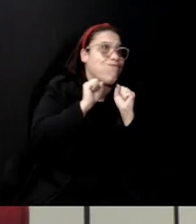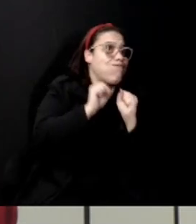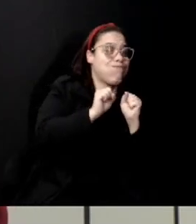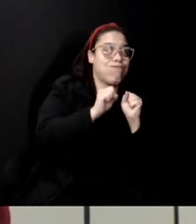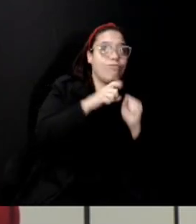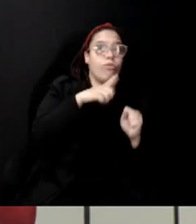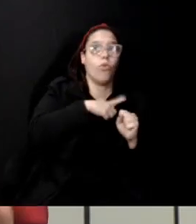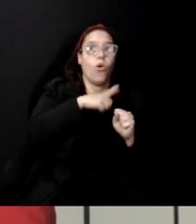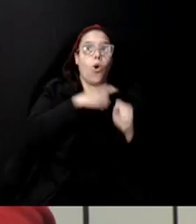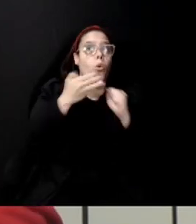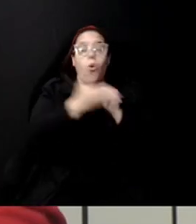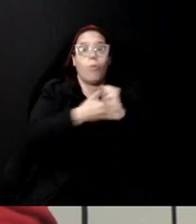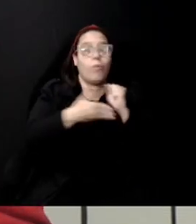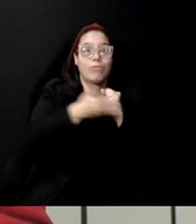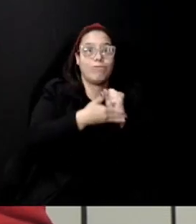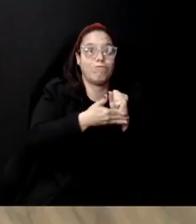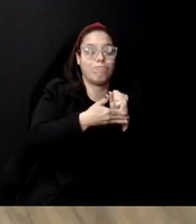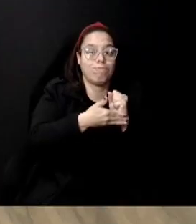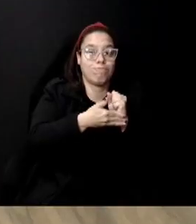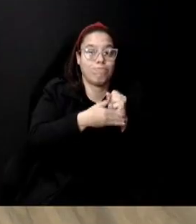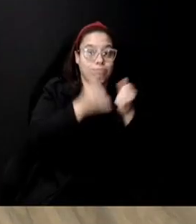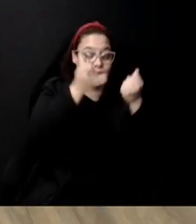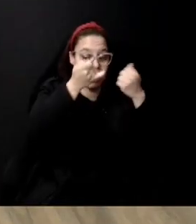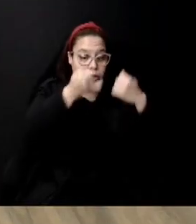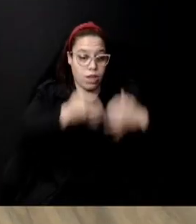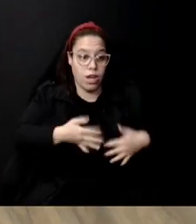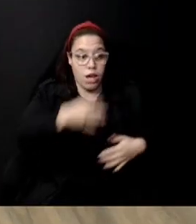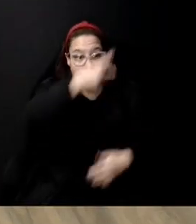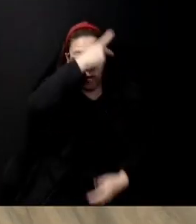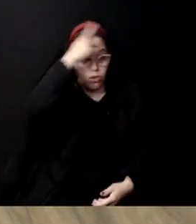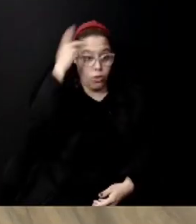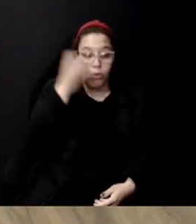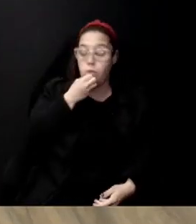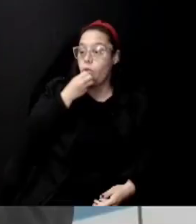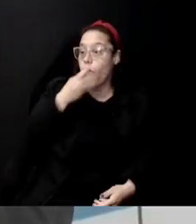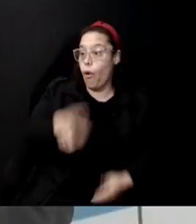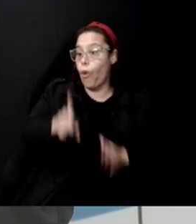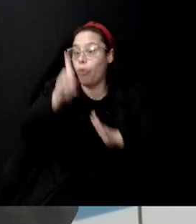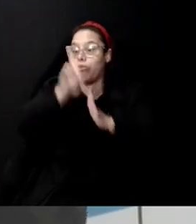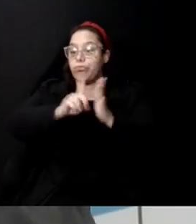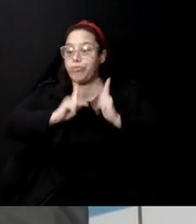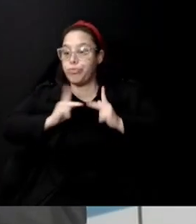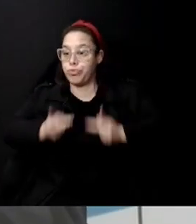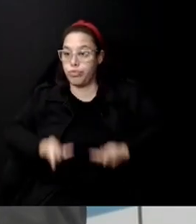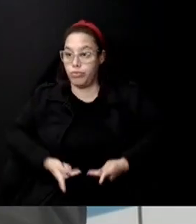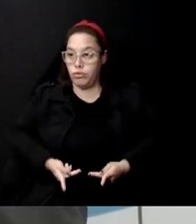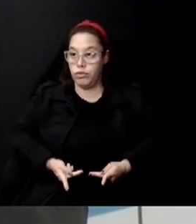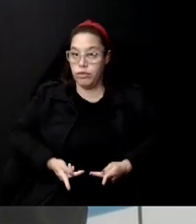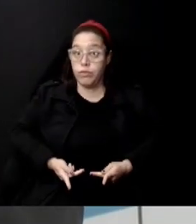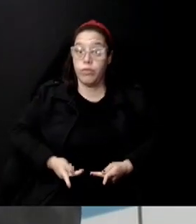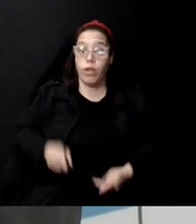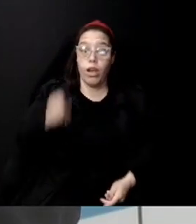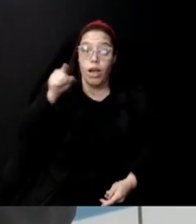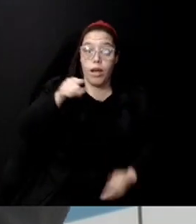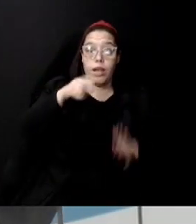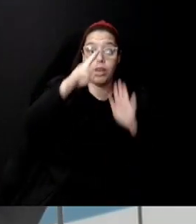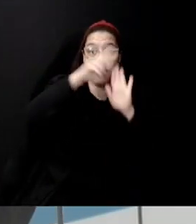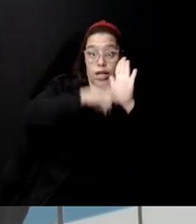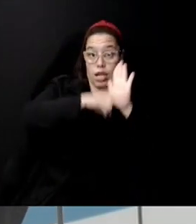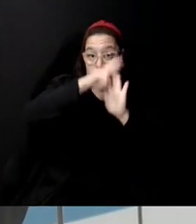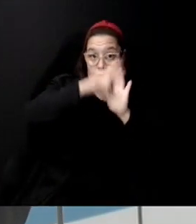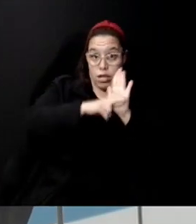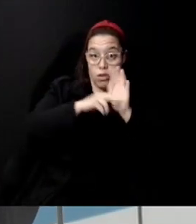fundamentos para poder explicar para o público? Bom, os direitos humanos são aquelas normas que protegem